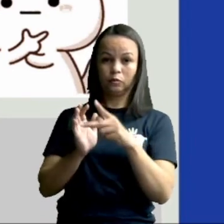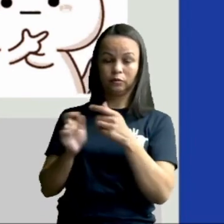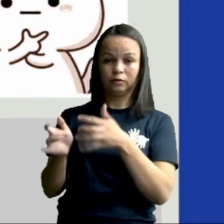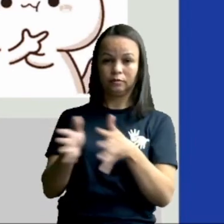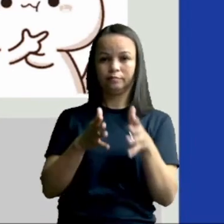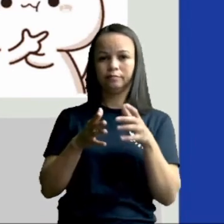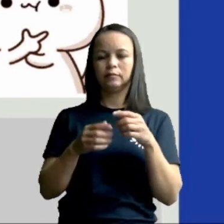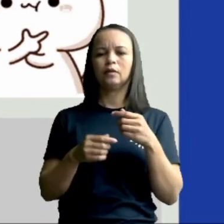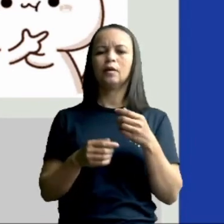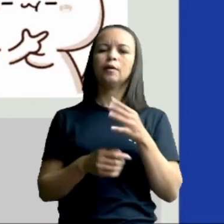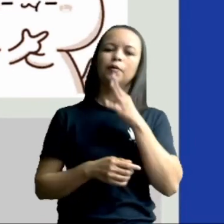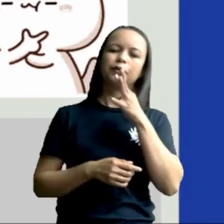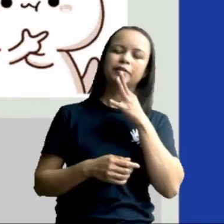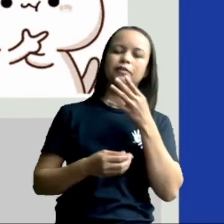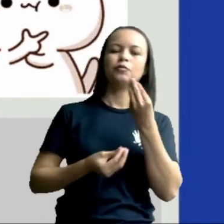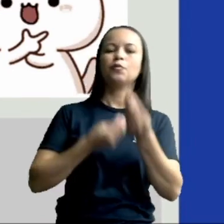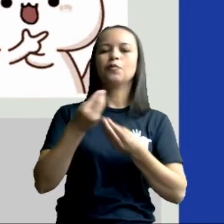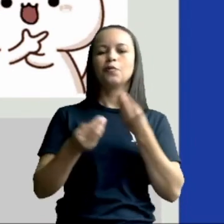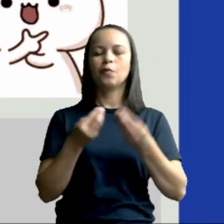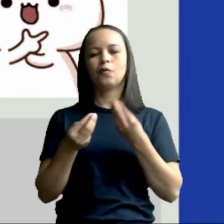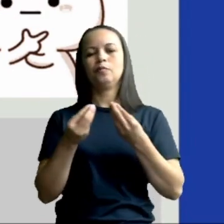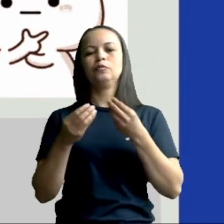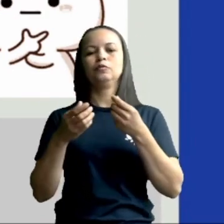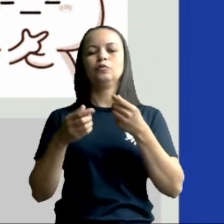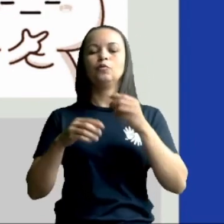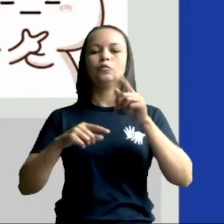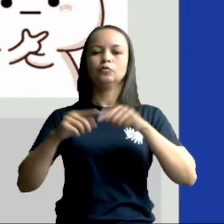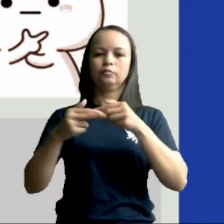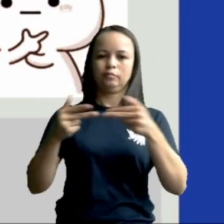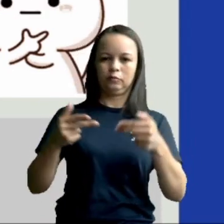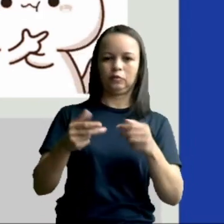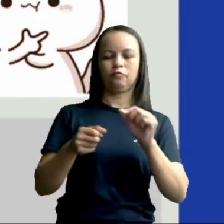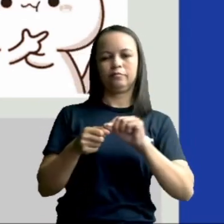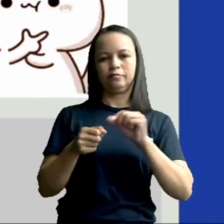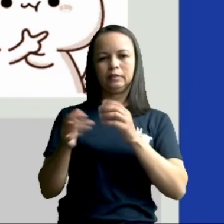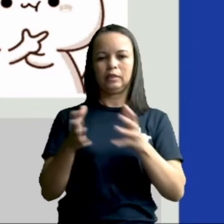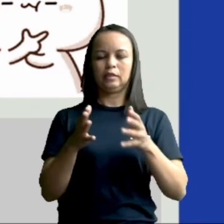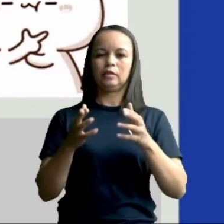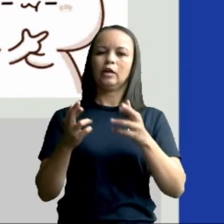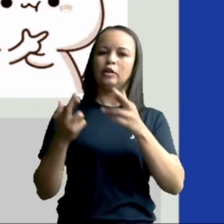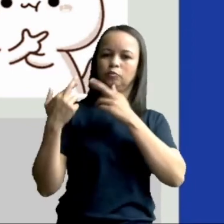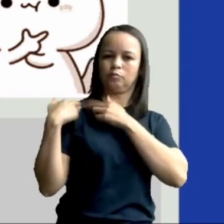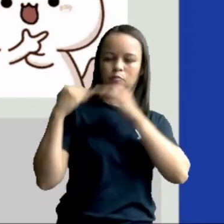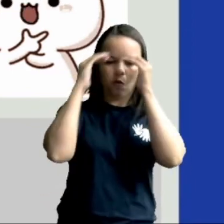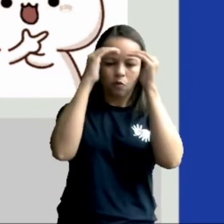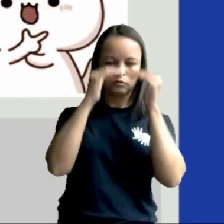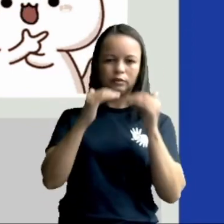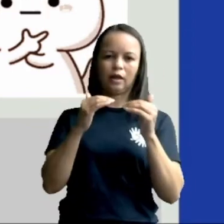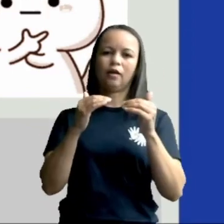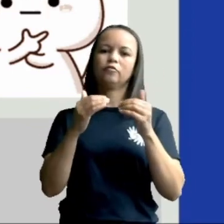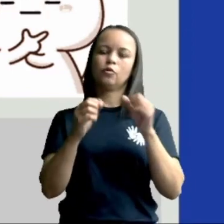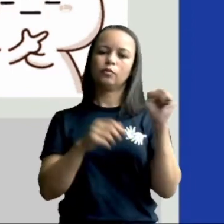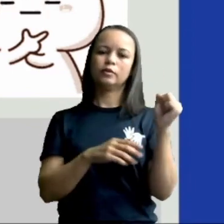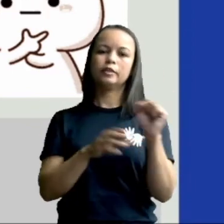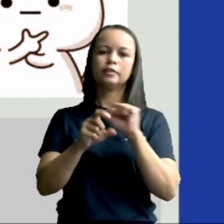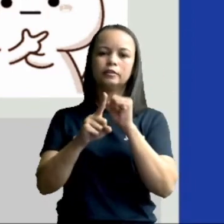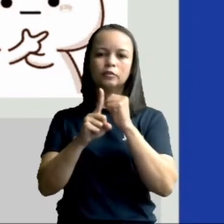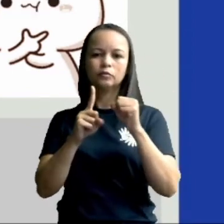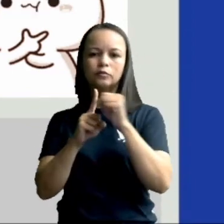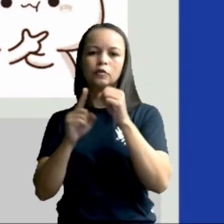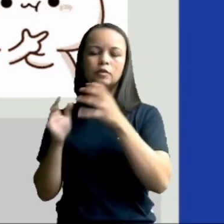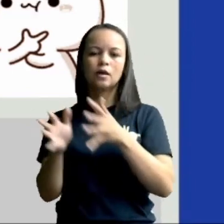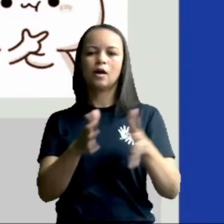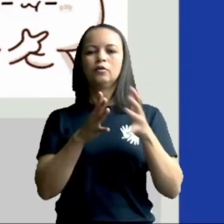importante conhecer como os produtos são feitos e escolher aqueles fabricados por empresas mais responsáveis social e ambientalmente, que usam menos água,